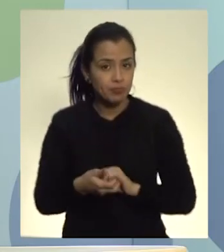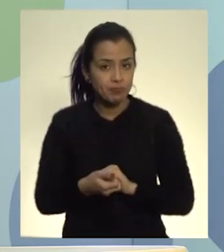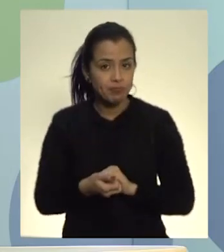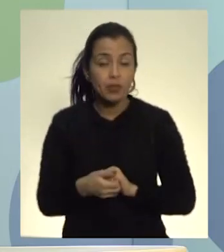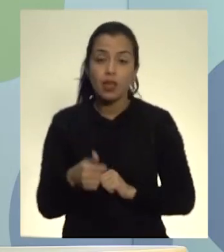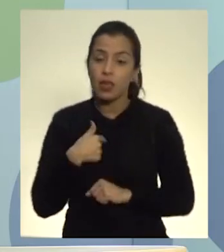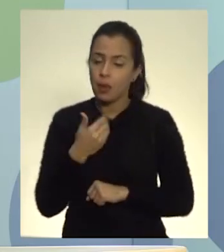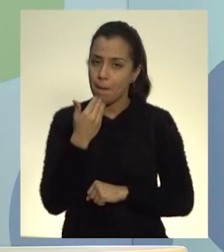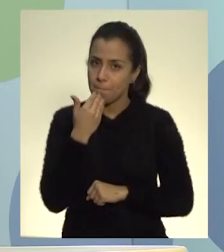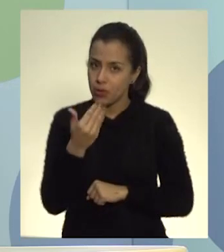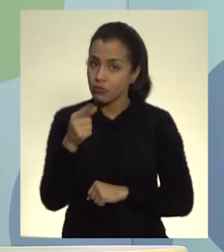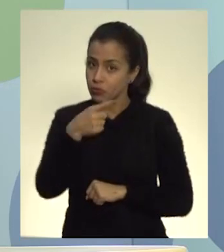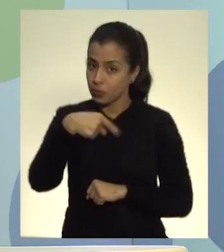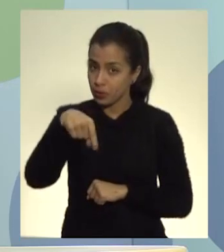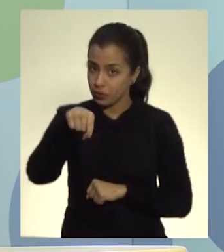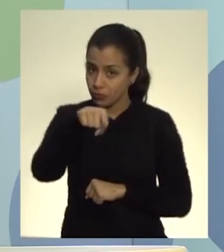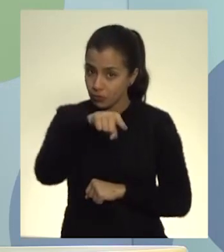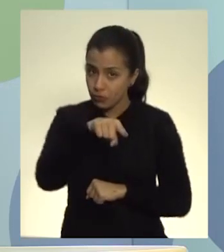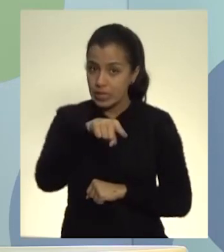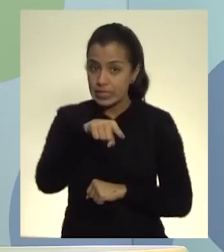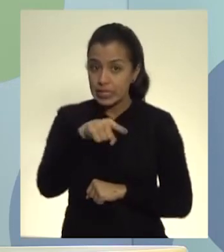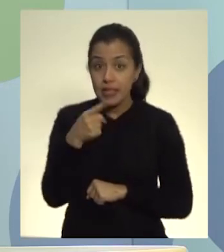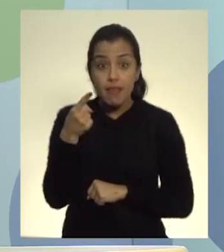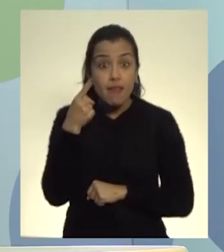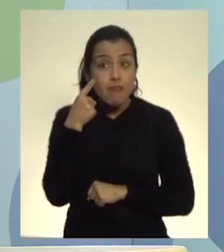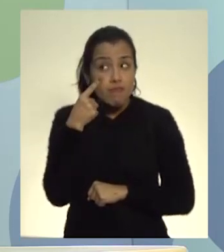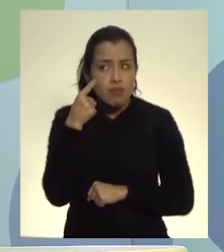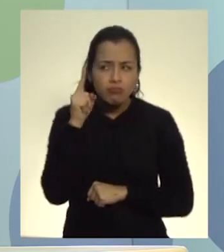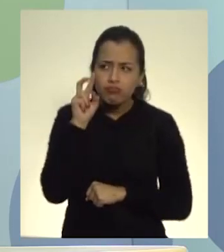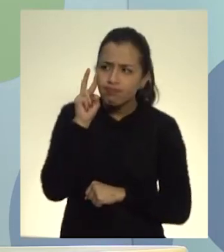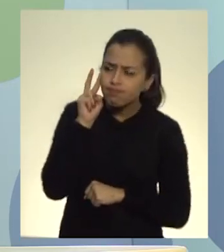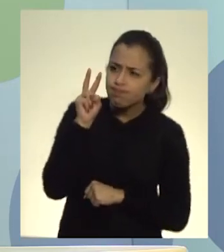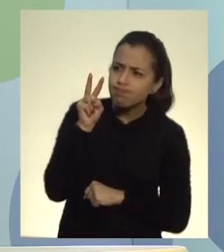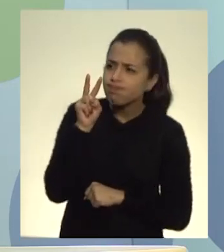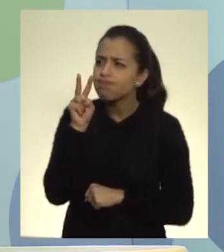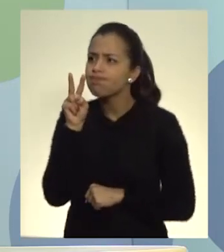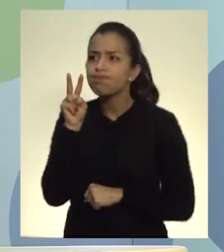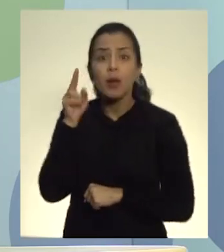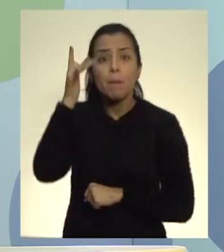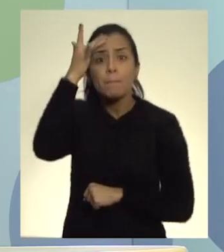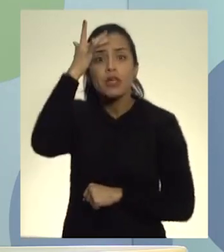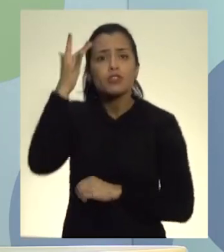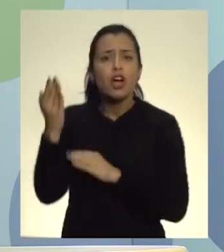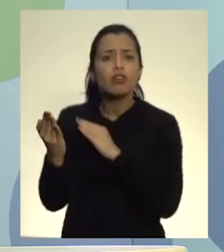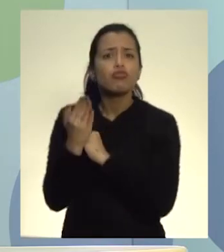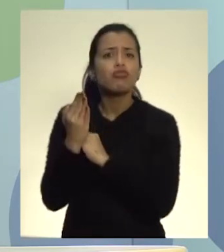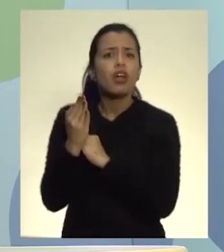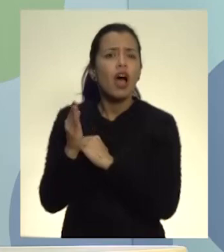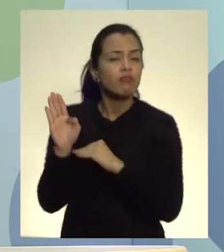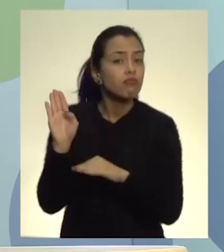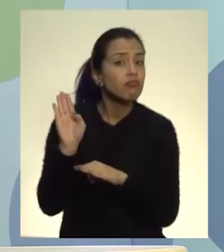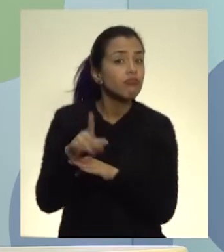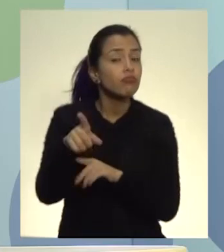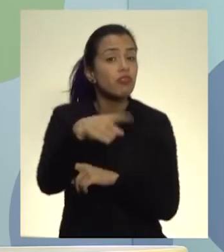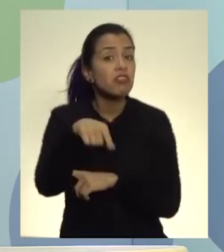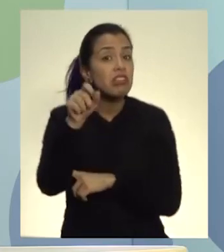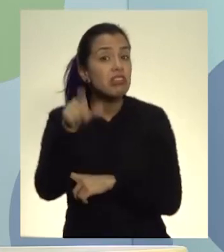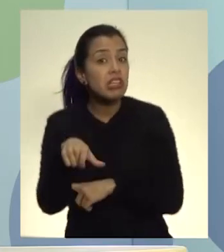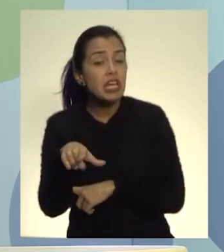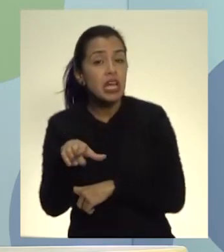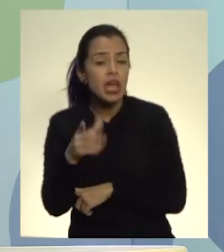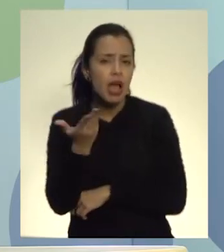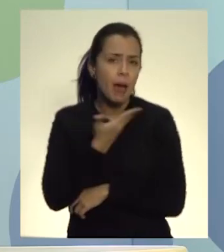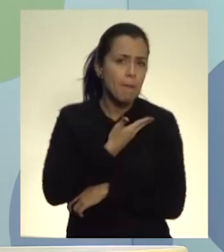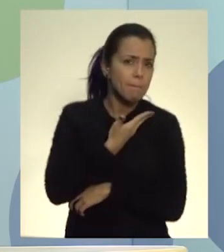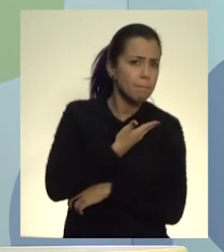que vocês vejam quem pode auxiliar, então traz o professor de projeto de vida, um colega, alguém que mora